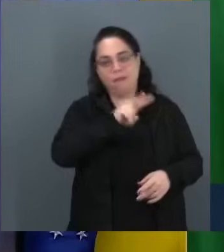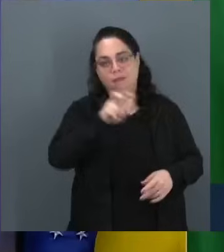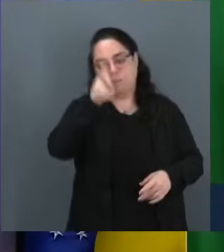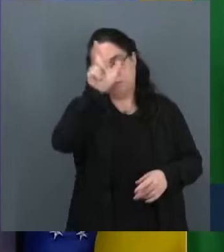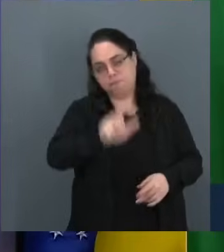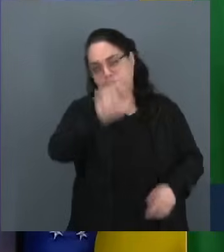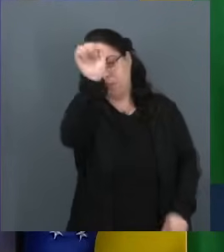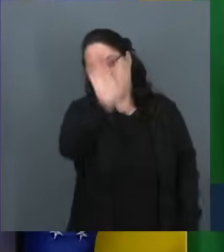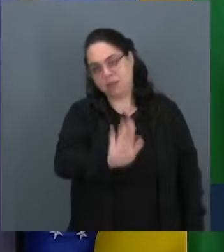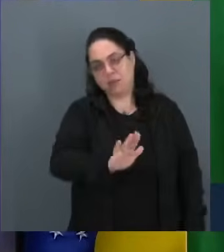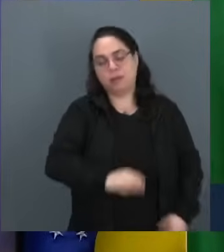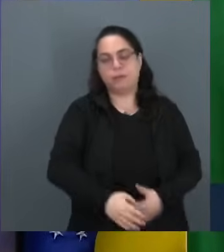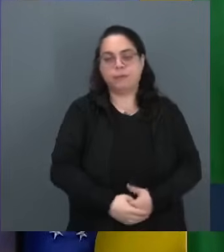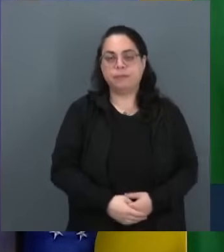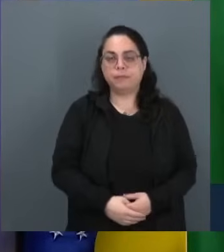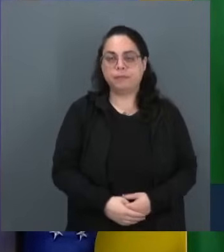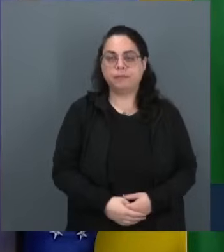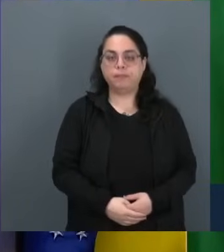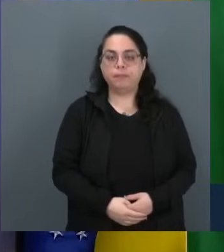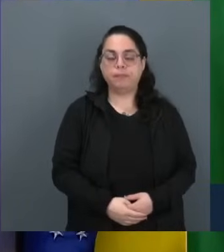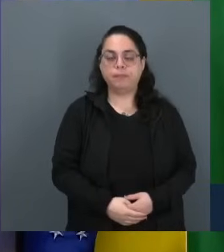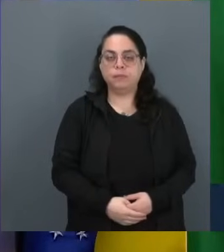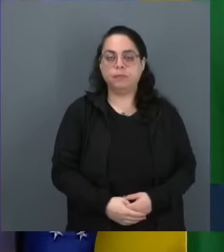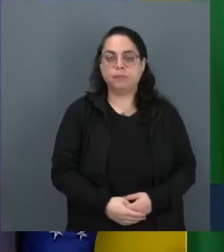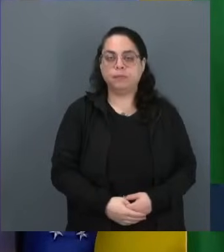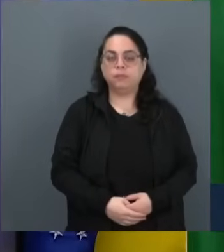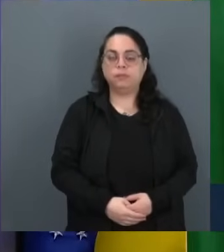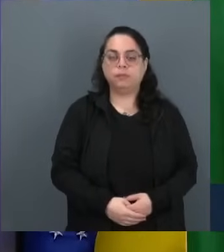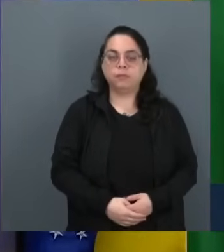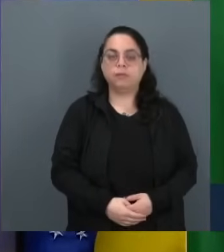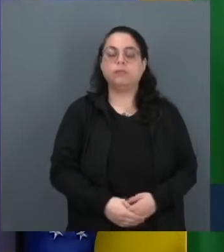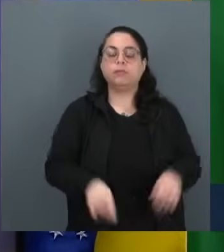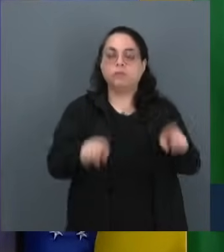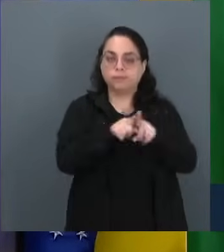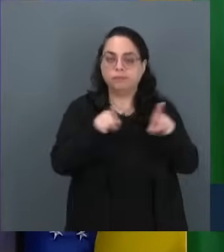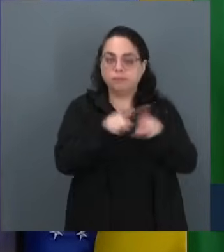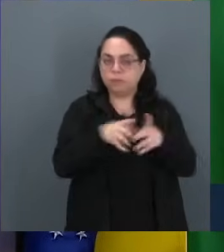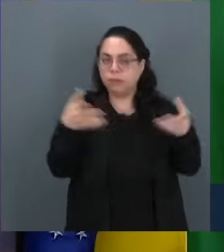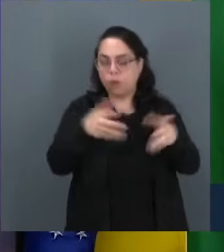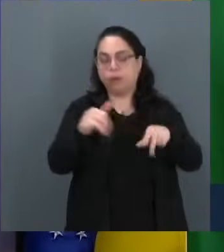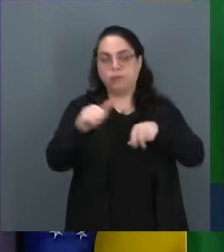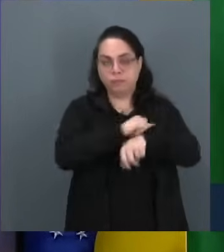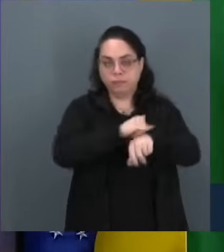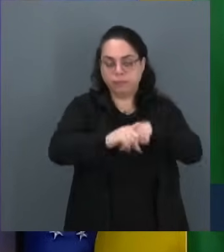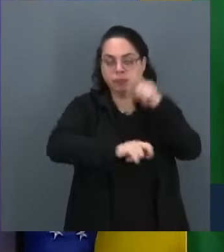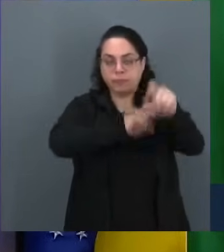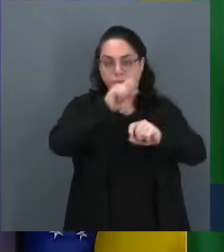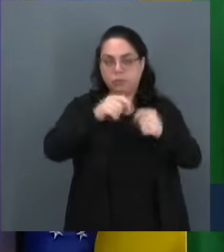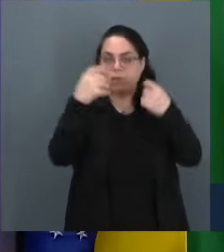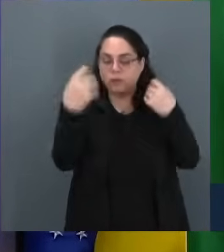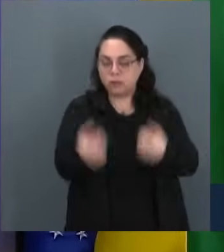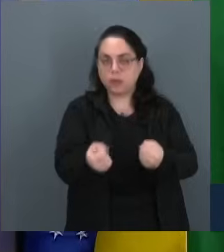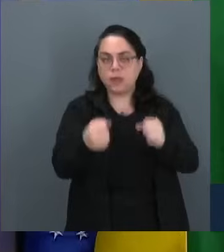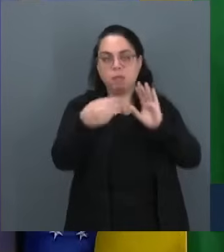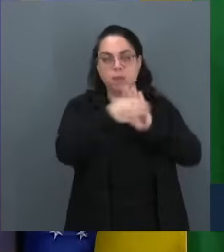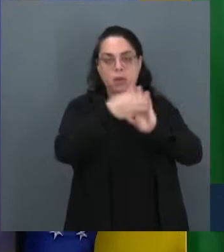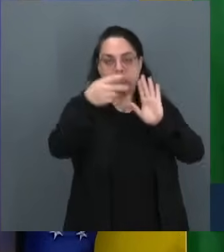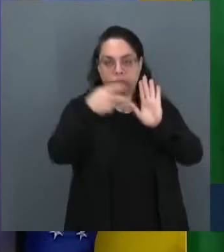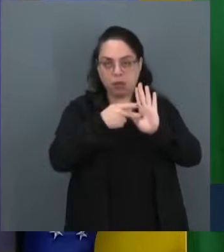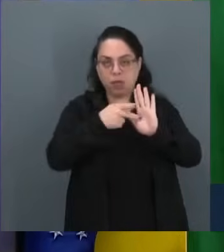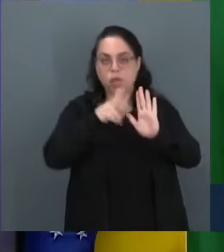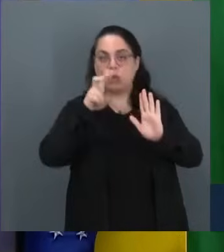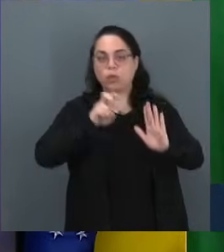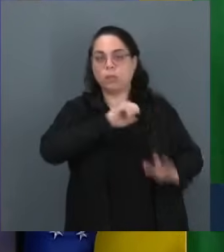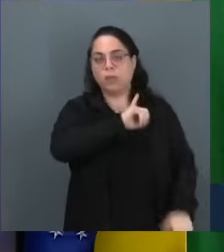brasileira, brasileiro. Agora mesmo, visando a aprovação da inaceitável medida provisória que aumenta impostos sobre o